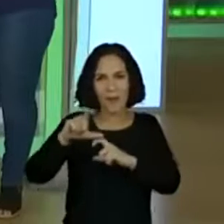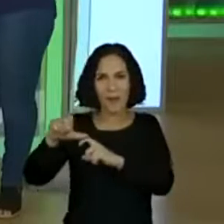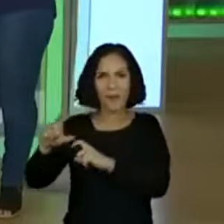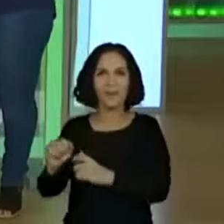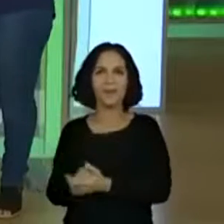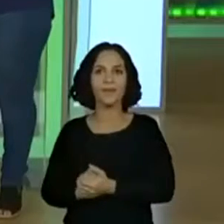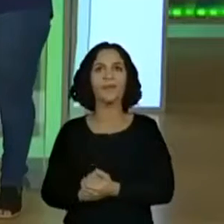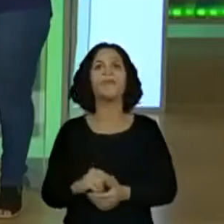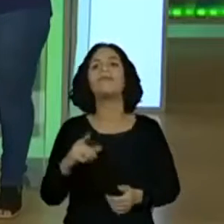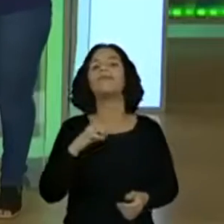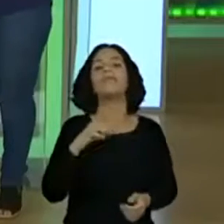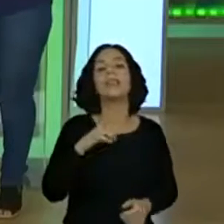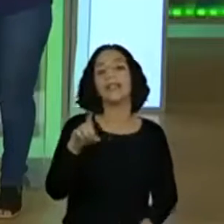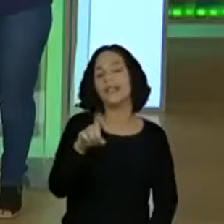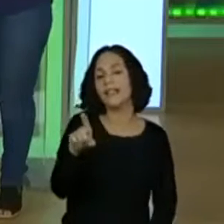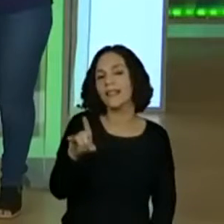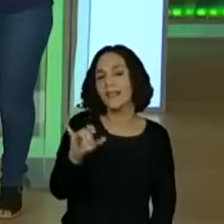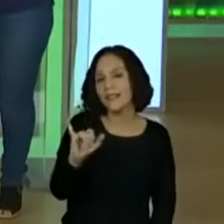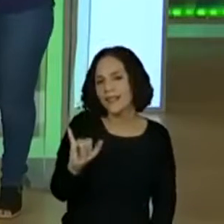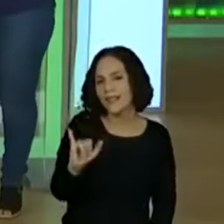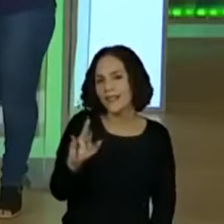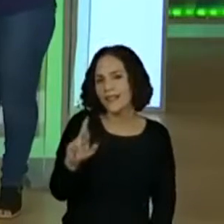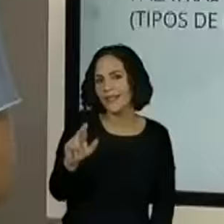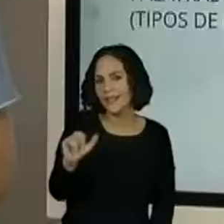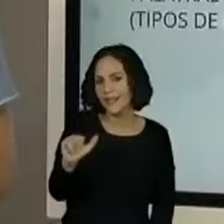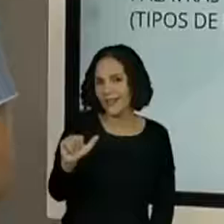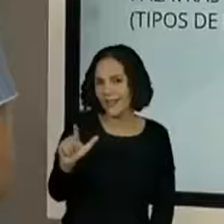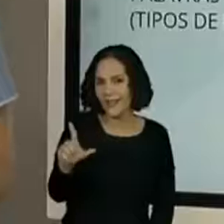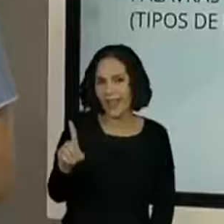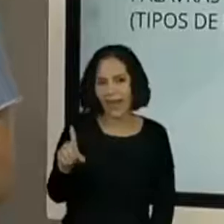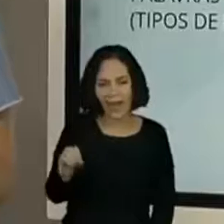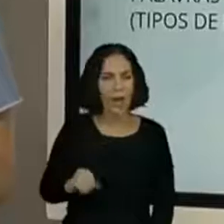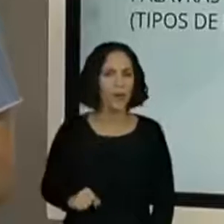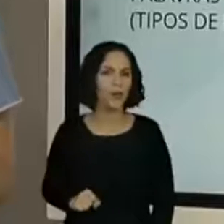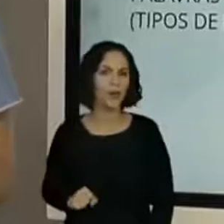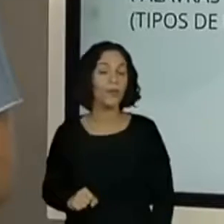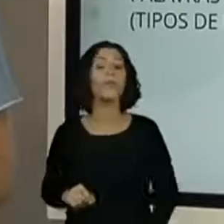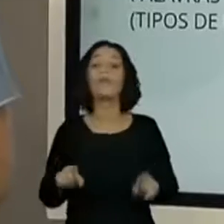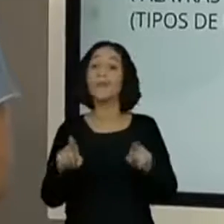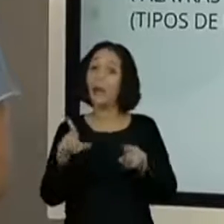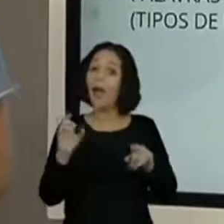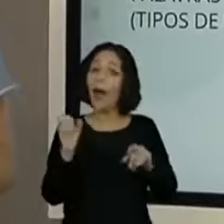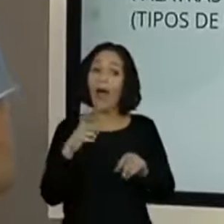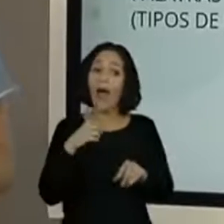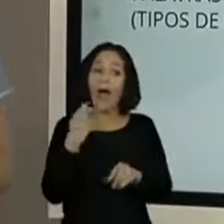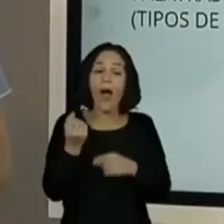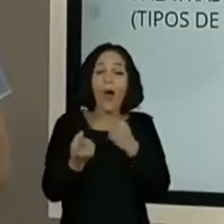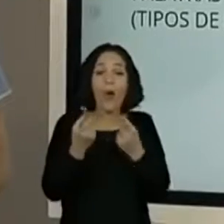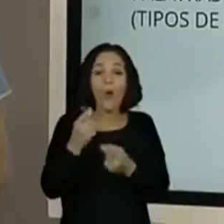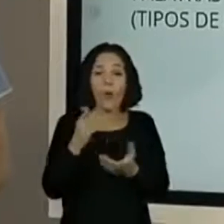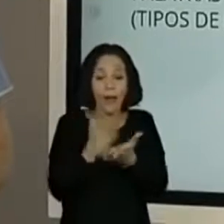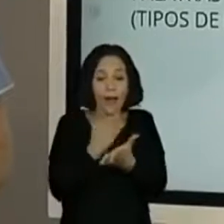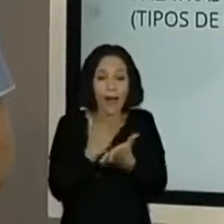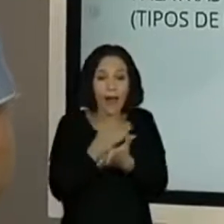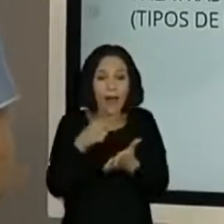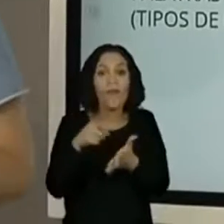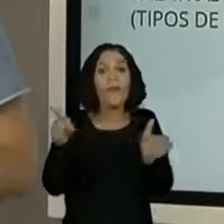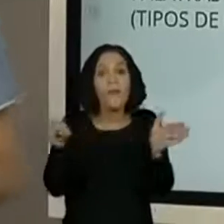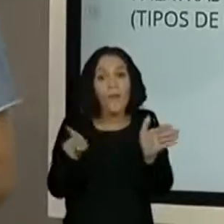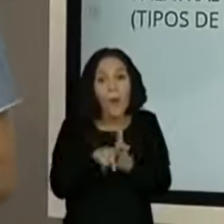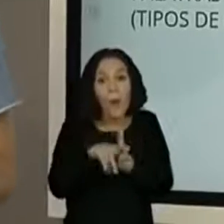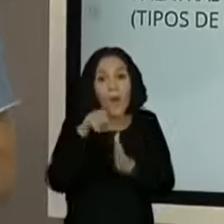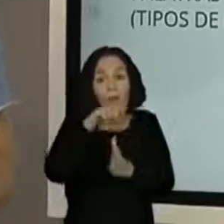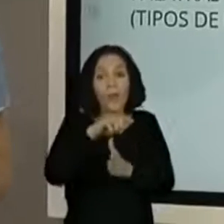o Ziraldo, né, tem um livro. Sim, a gente encontra tirinhas, tem livros destinados só com tirinhas.